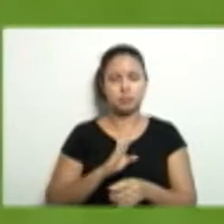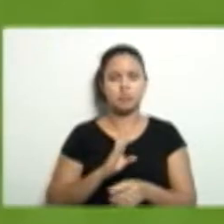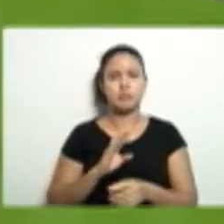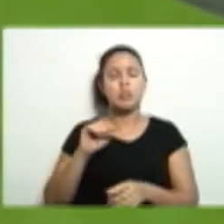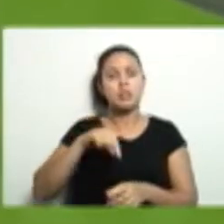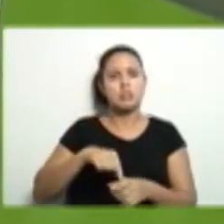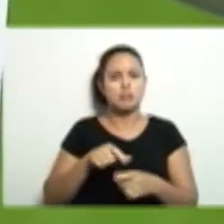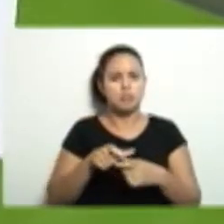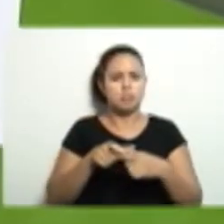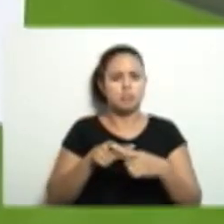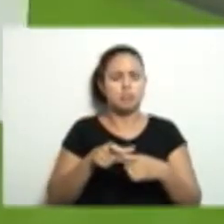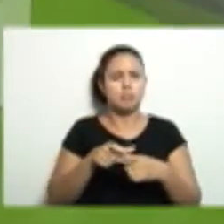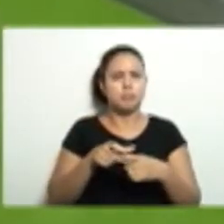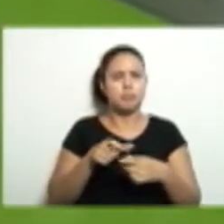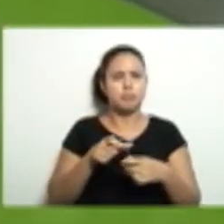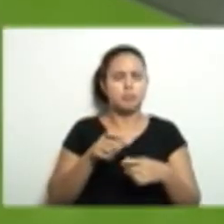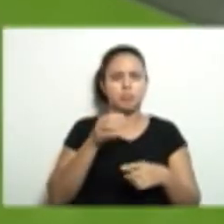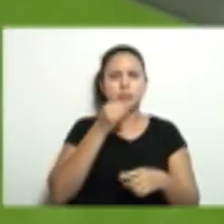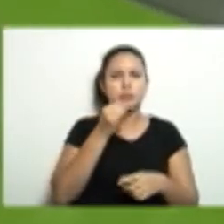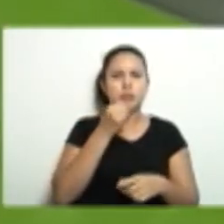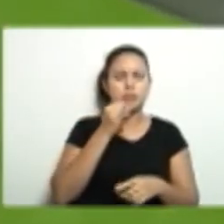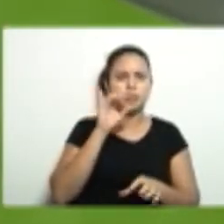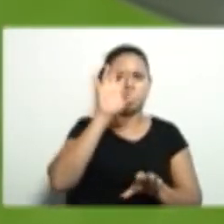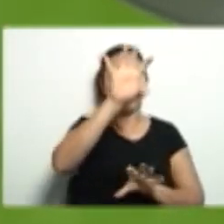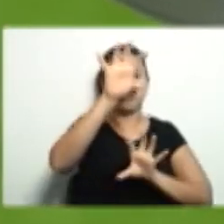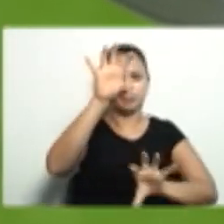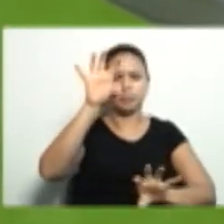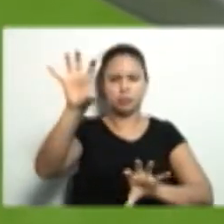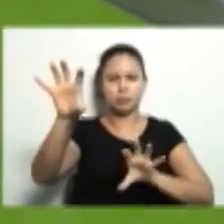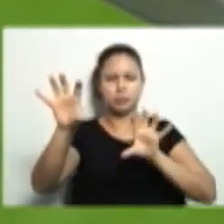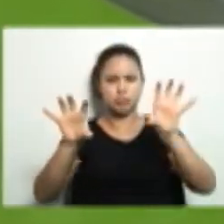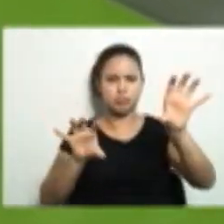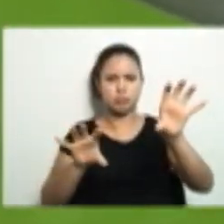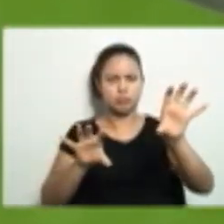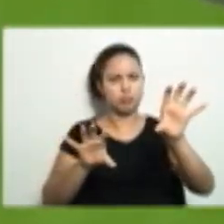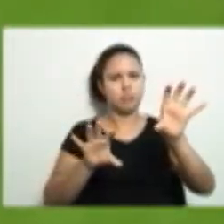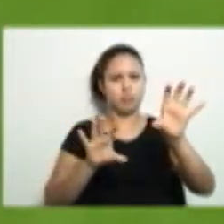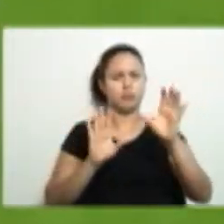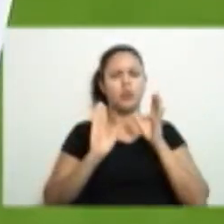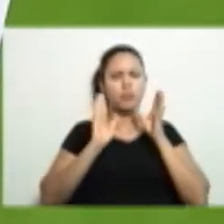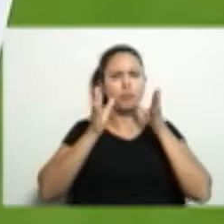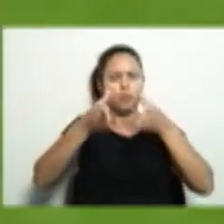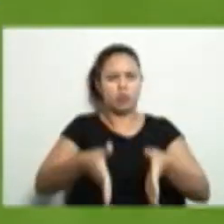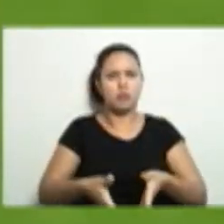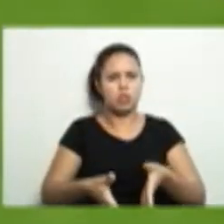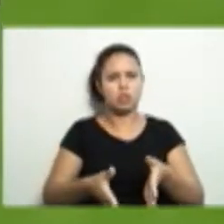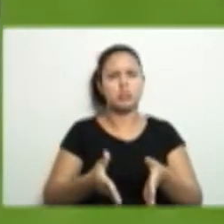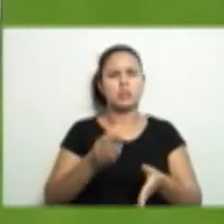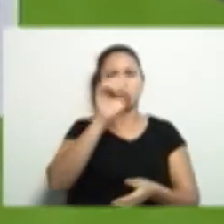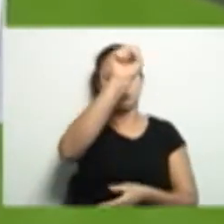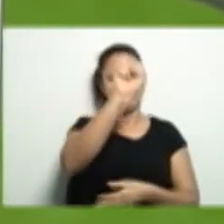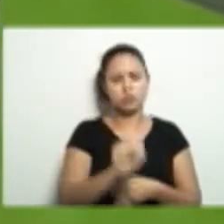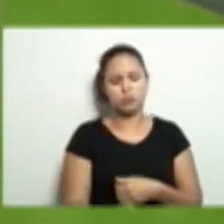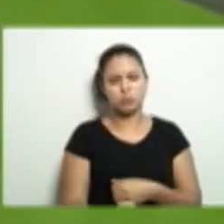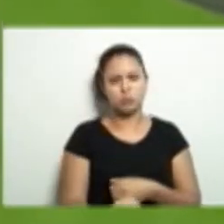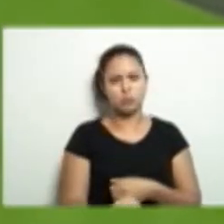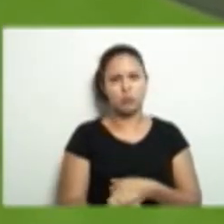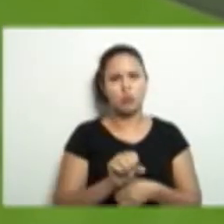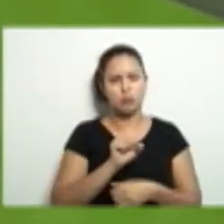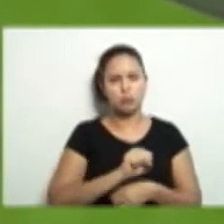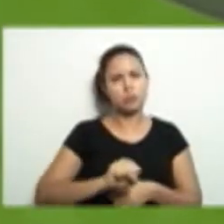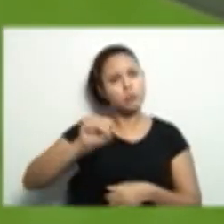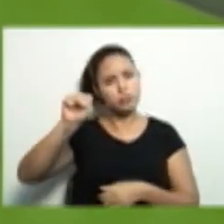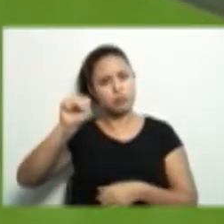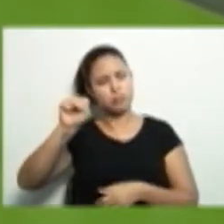profundas desigualdades regionais. Isso concentrou a atividade econômica nas regiões Sul e Sudeste. Sem concordar com